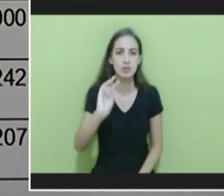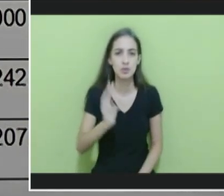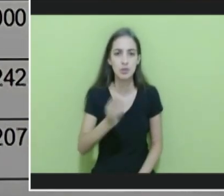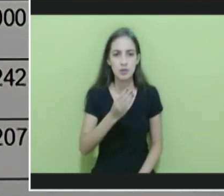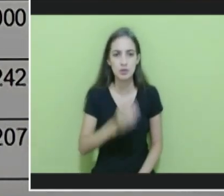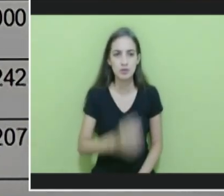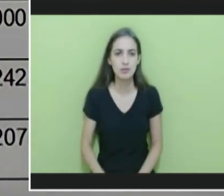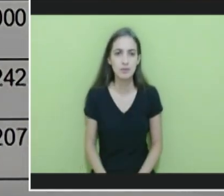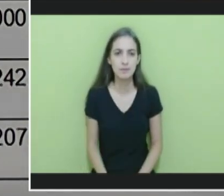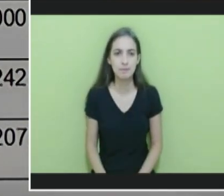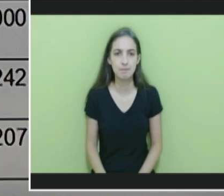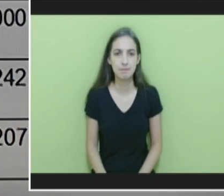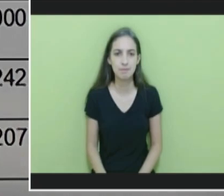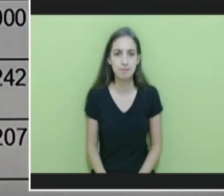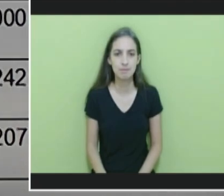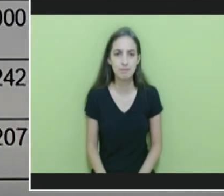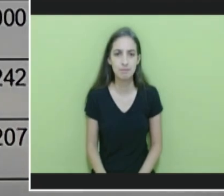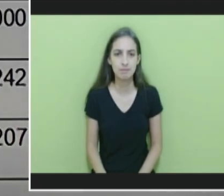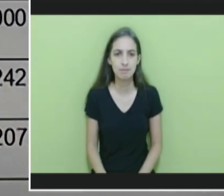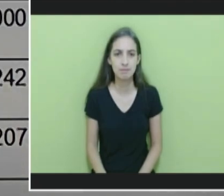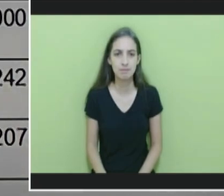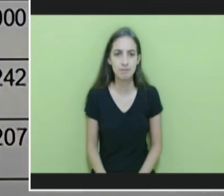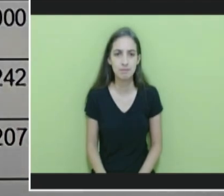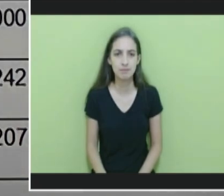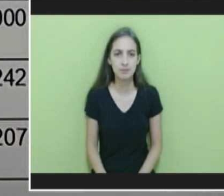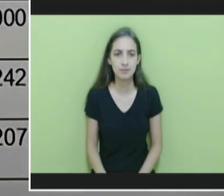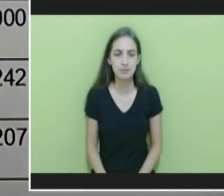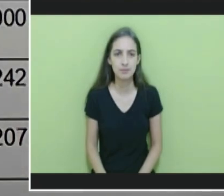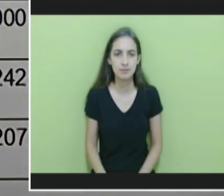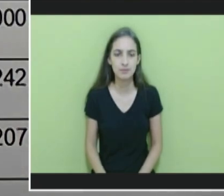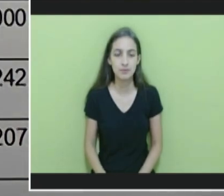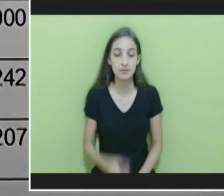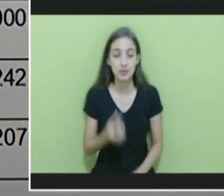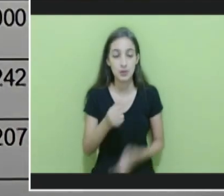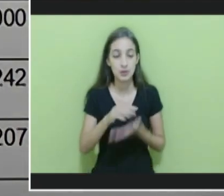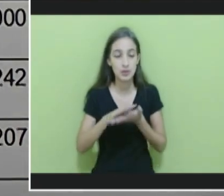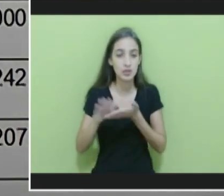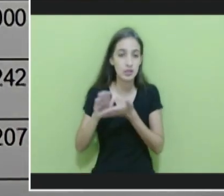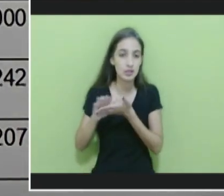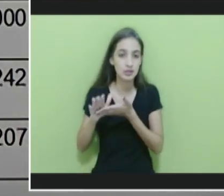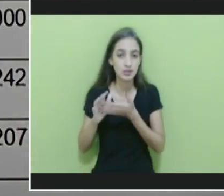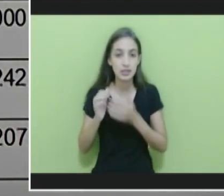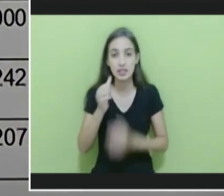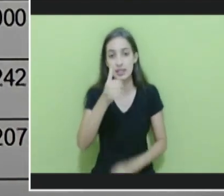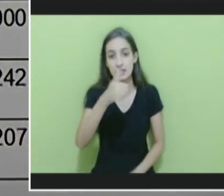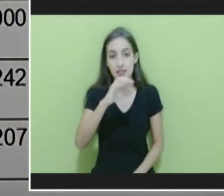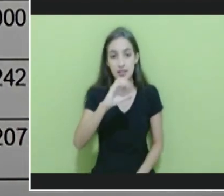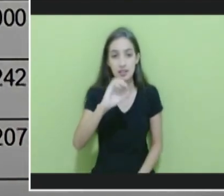Para a entidade Uniuv, a despesa é R$